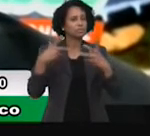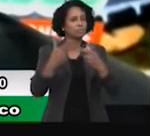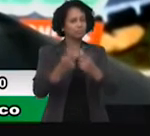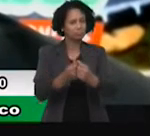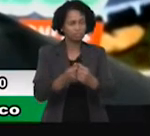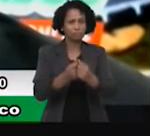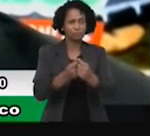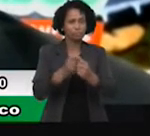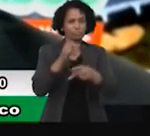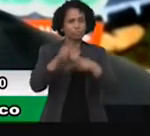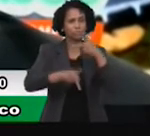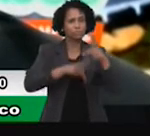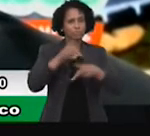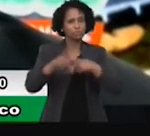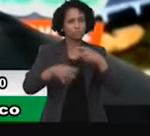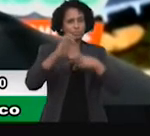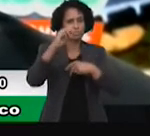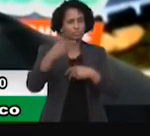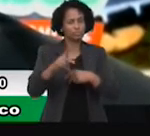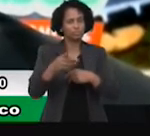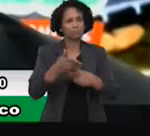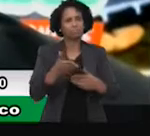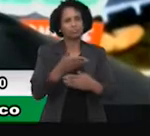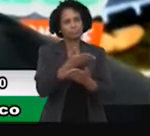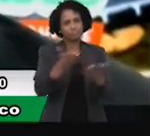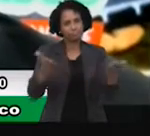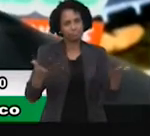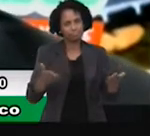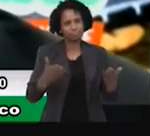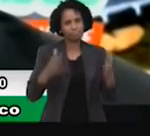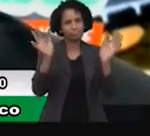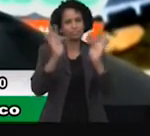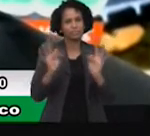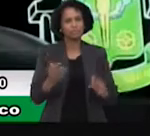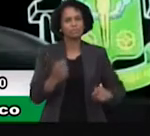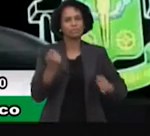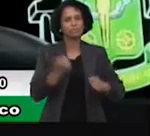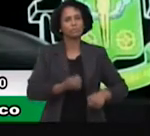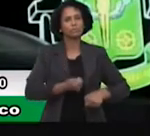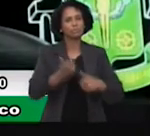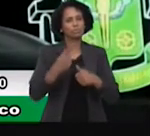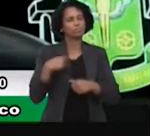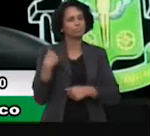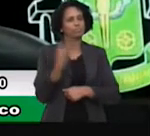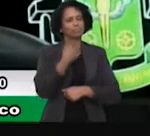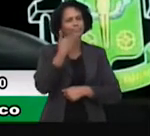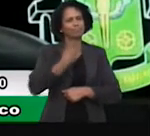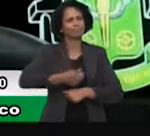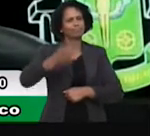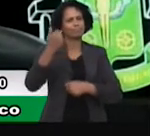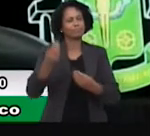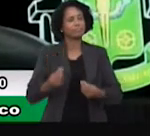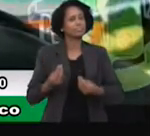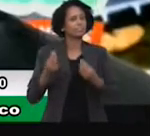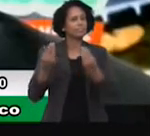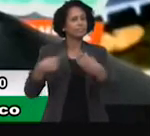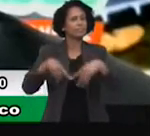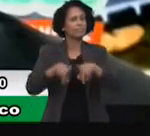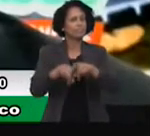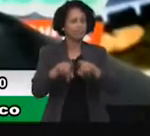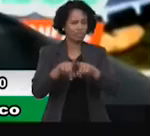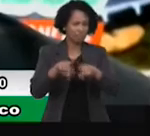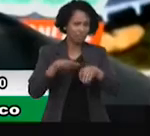de Osasco também um feliz ano novo e dizer que nós fizemos o nosso melhor. Trabalhando,